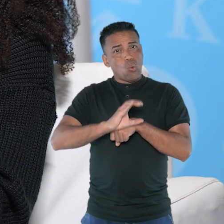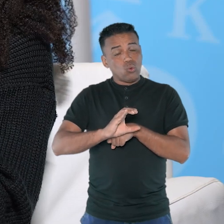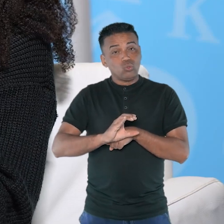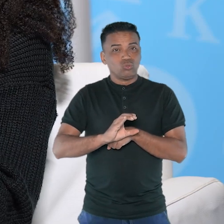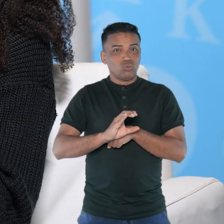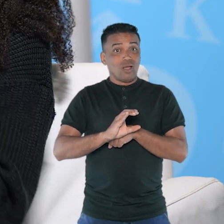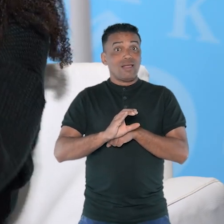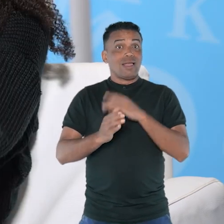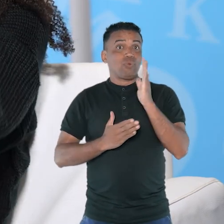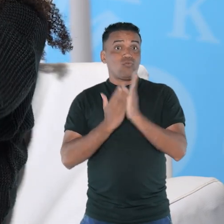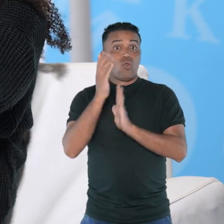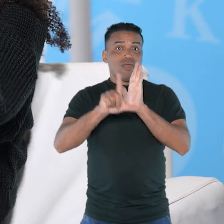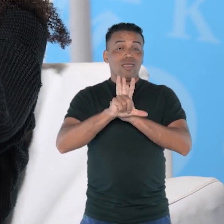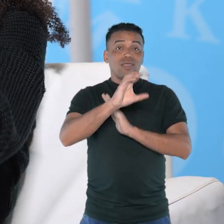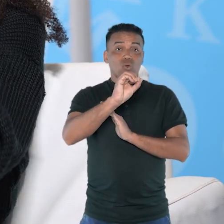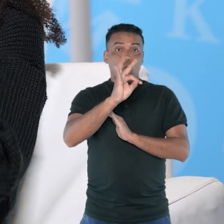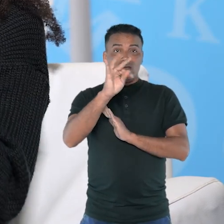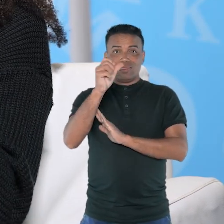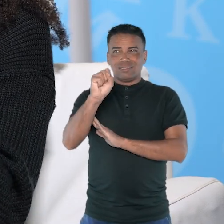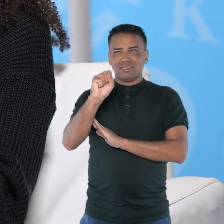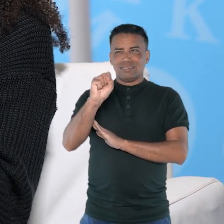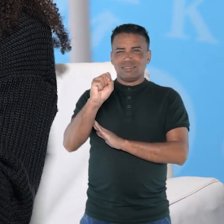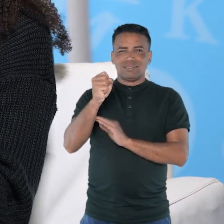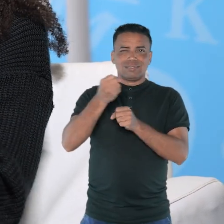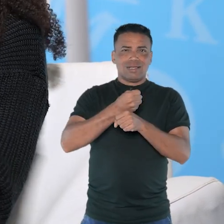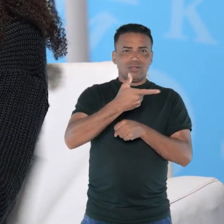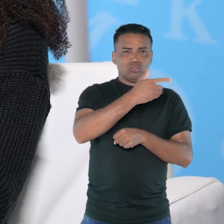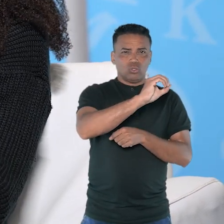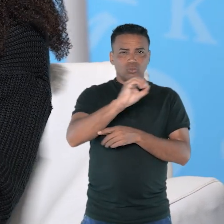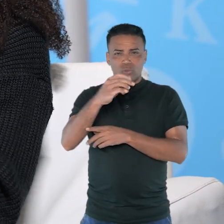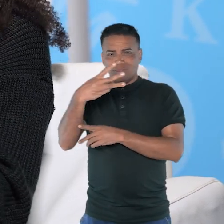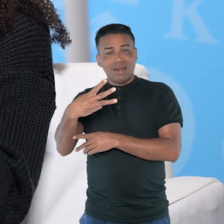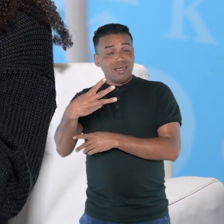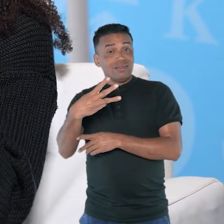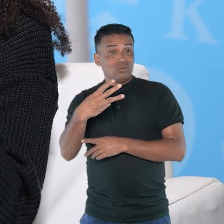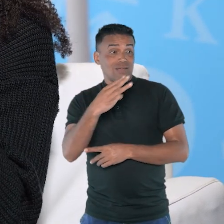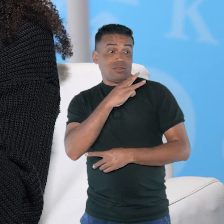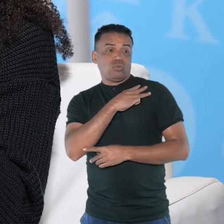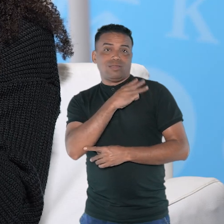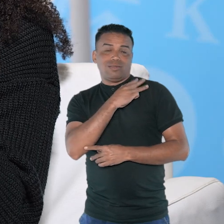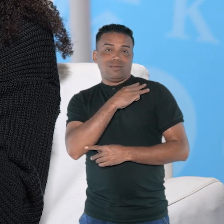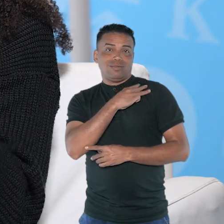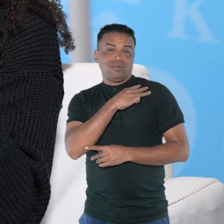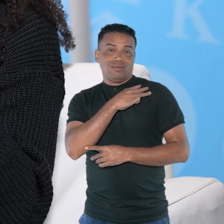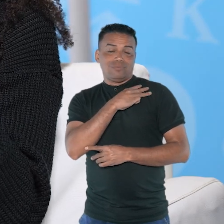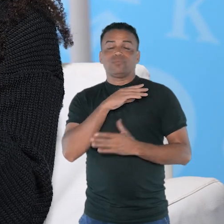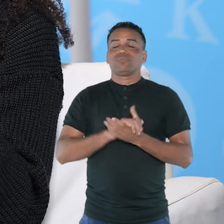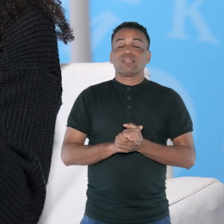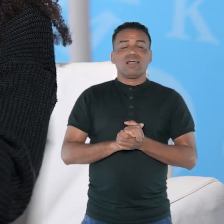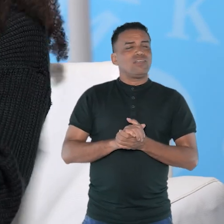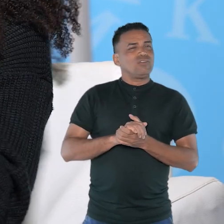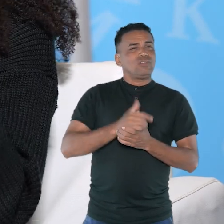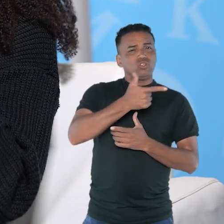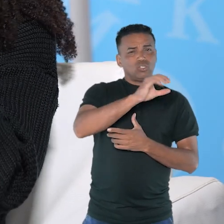raciais foram aprovadas na UNB em 2003. Estava a discussão, eu estava no terceiro ano do ensino médio. Então, 2004, eu vi aquilo